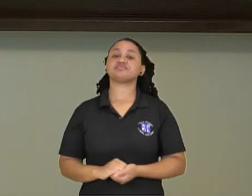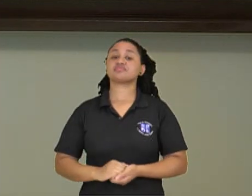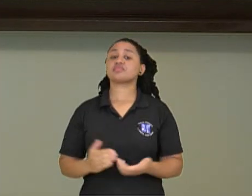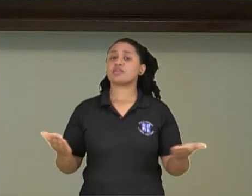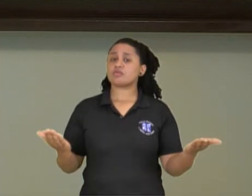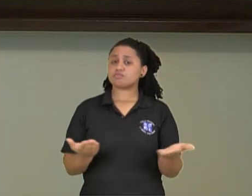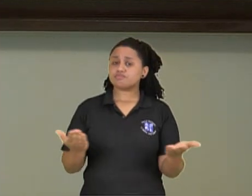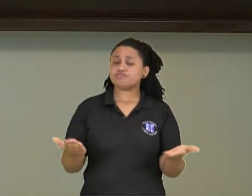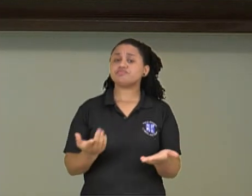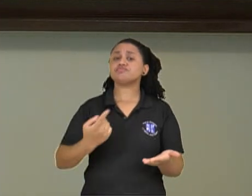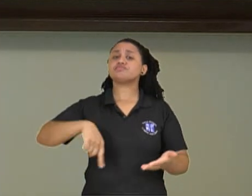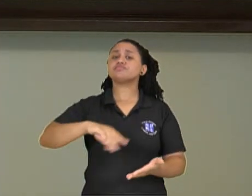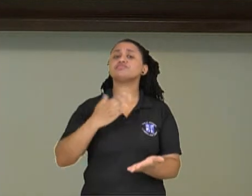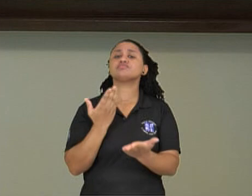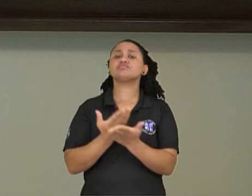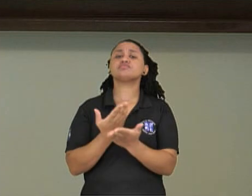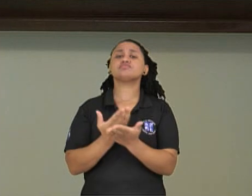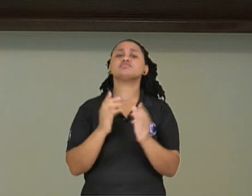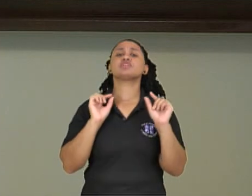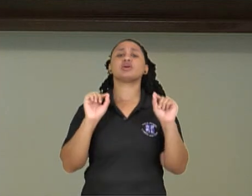nós estudaremos sobre o quê?